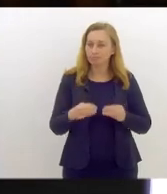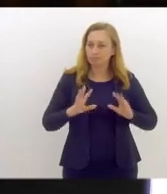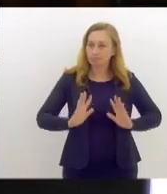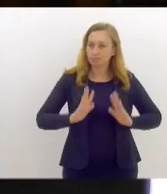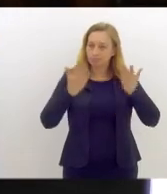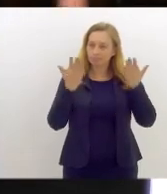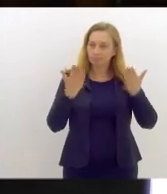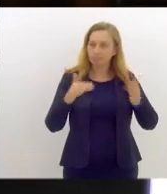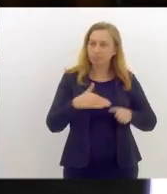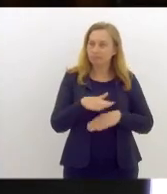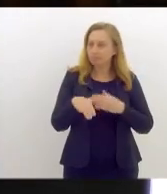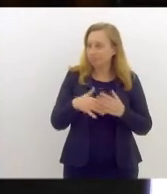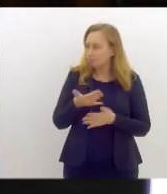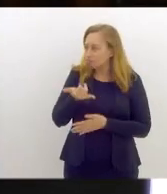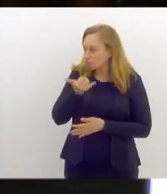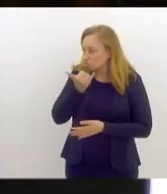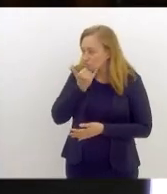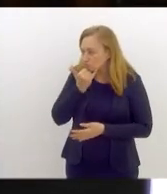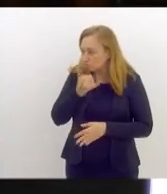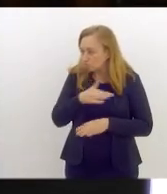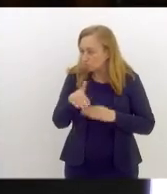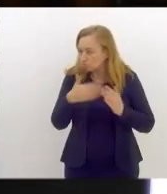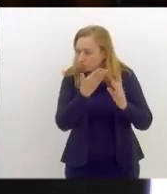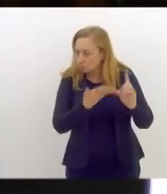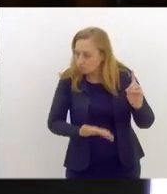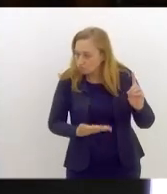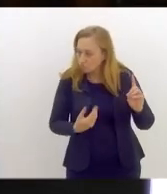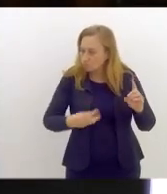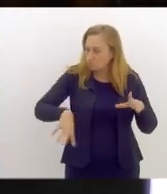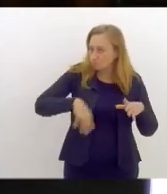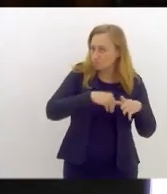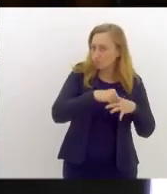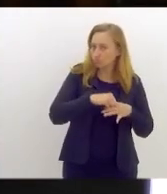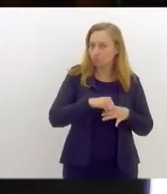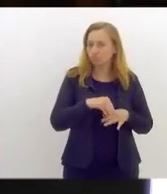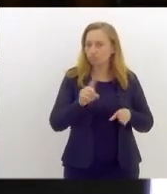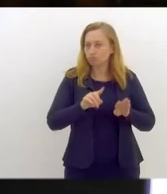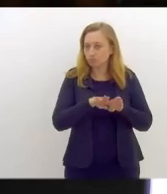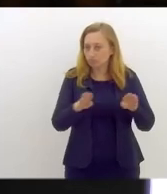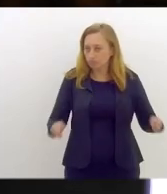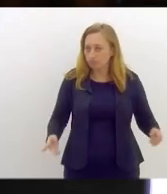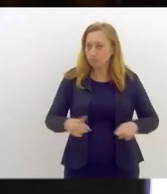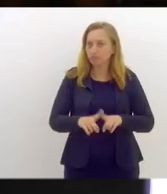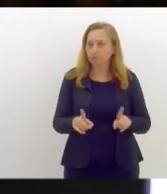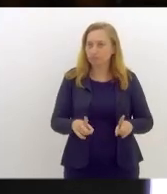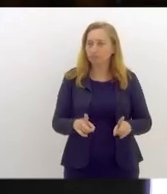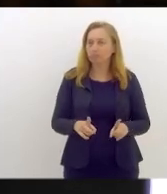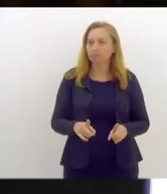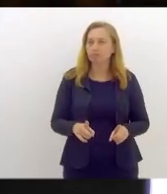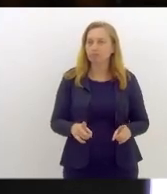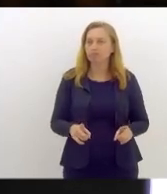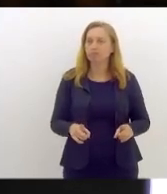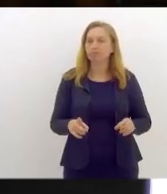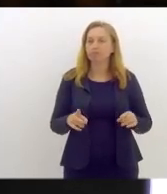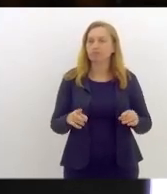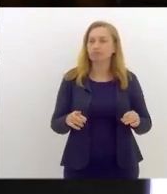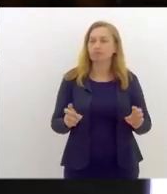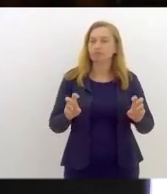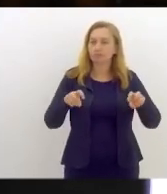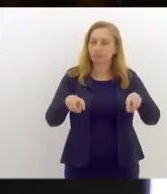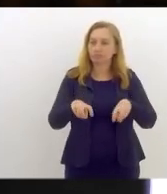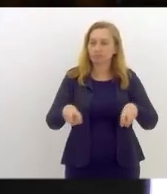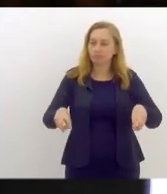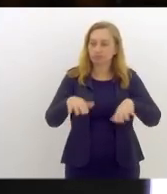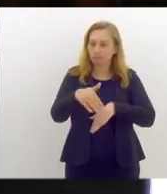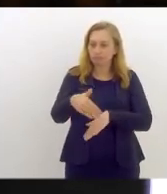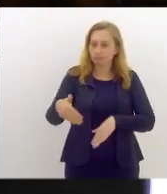todo perdão a todos os homenageados me incluindo não tá na mesa mas tá na qualificação da plateia Eu acho que isso é